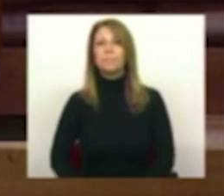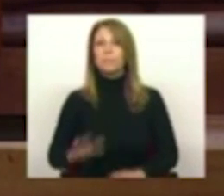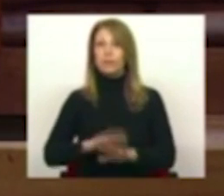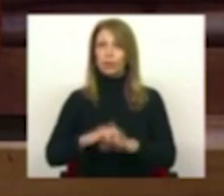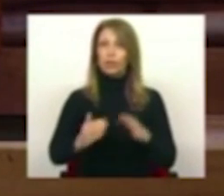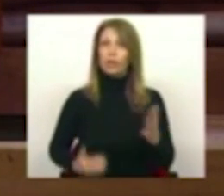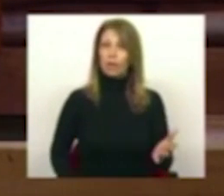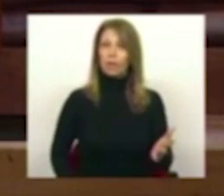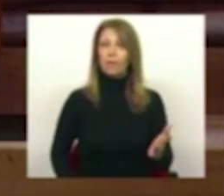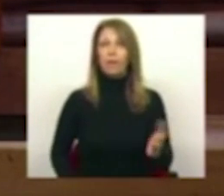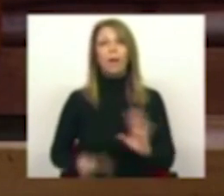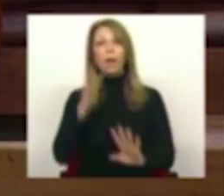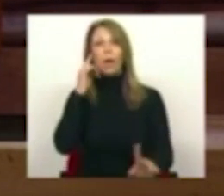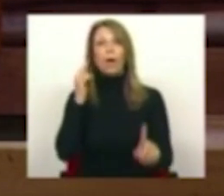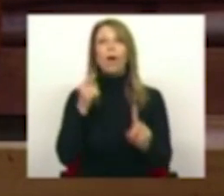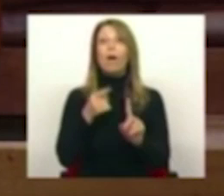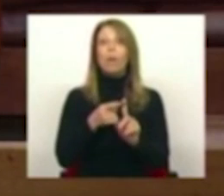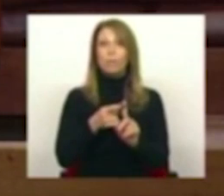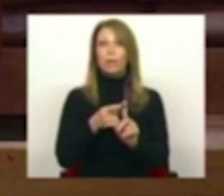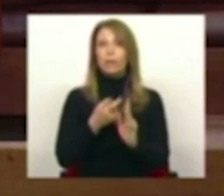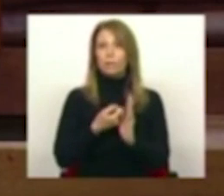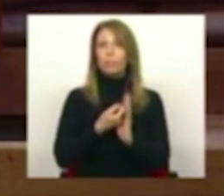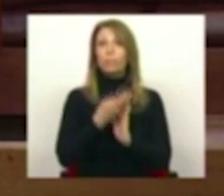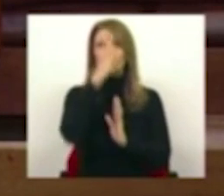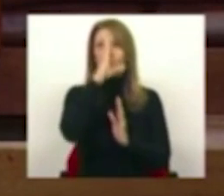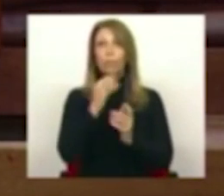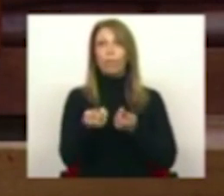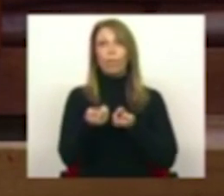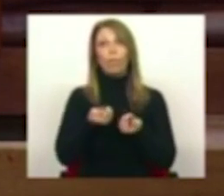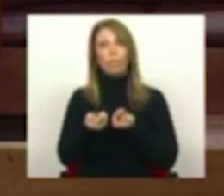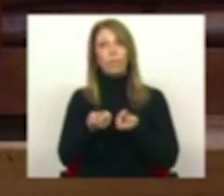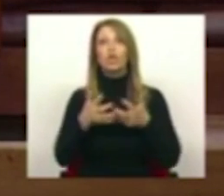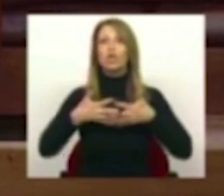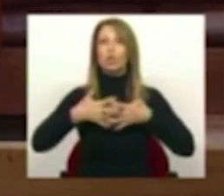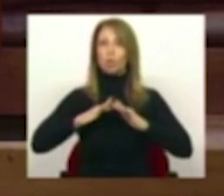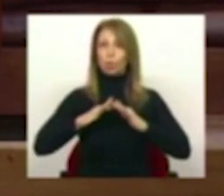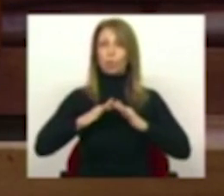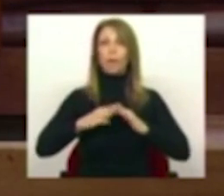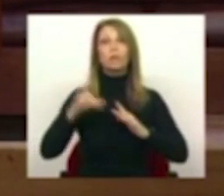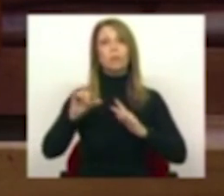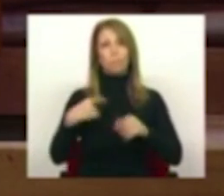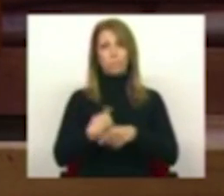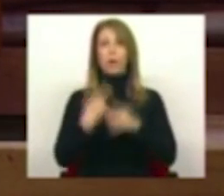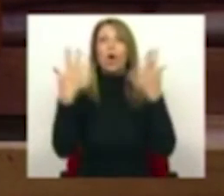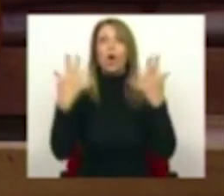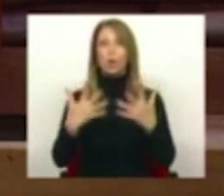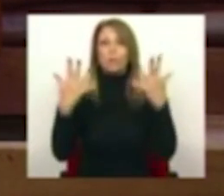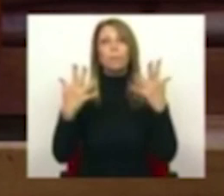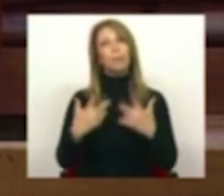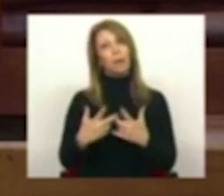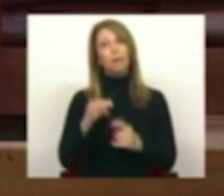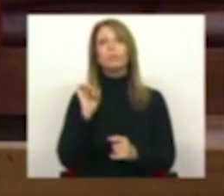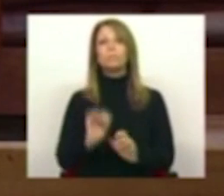esquerda e que os objetivos governamentais, estruturais e até orçamentais